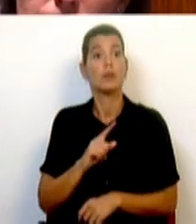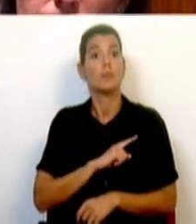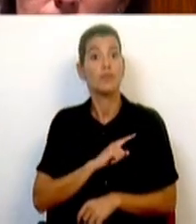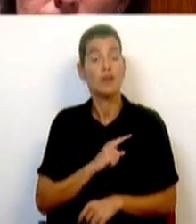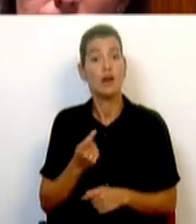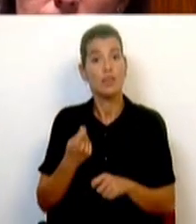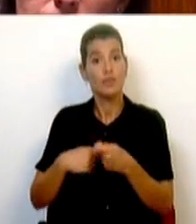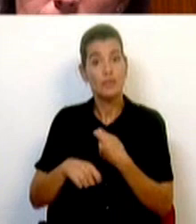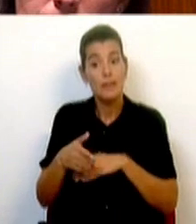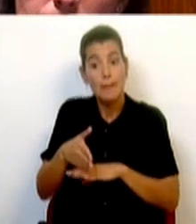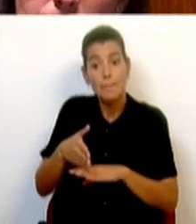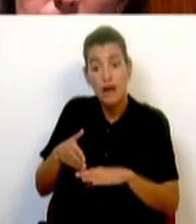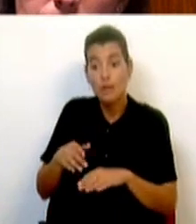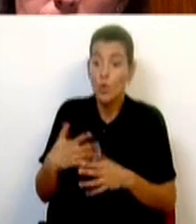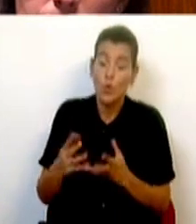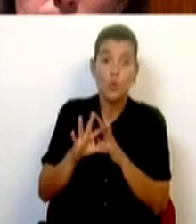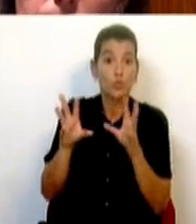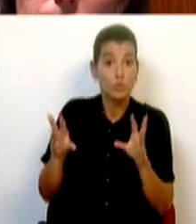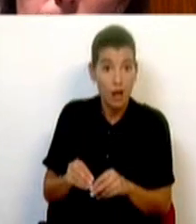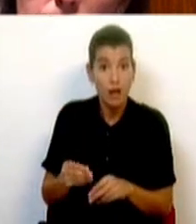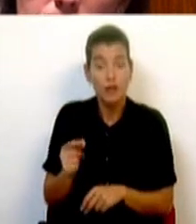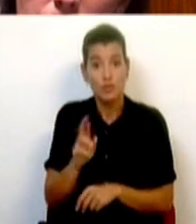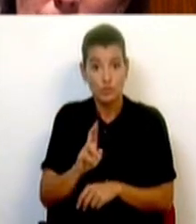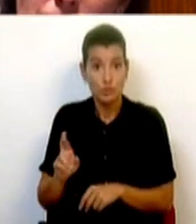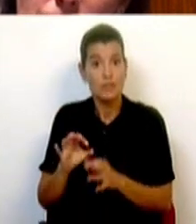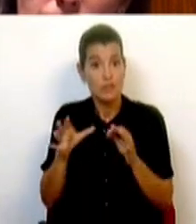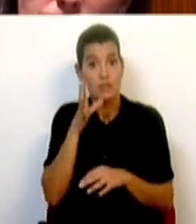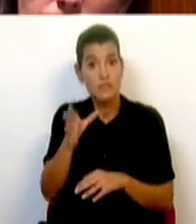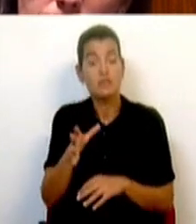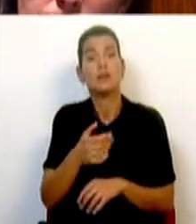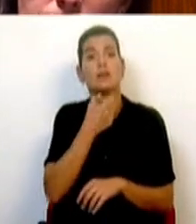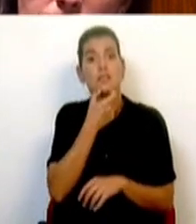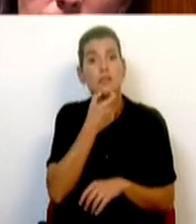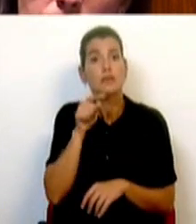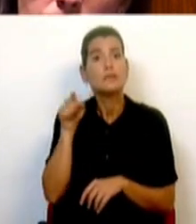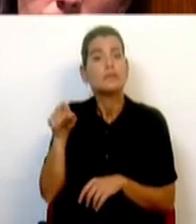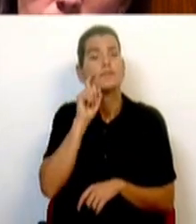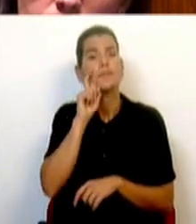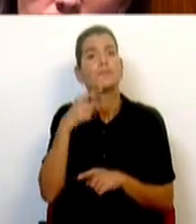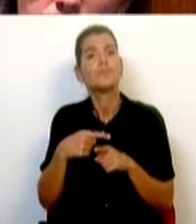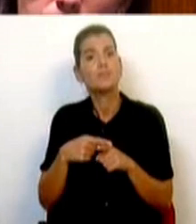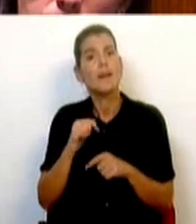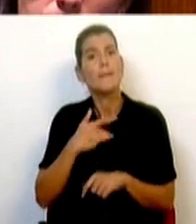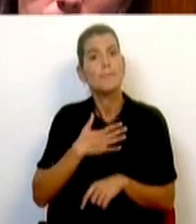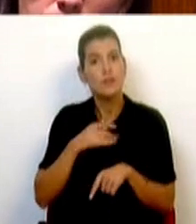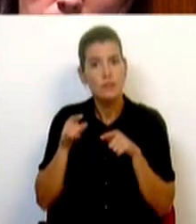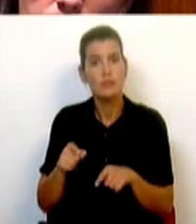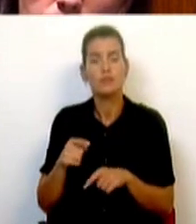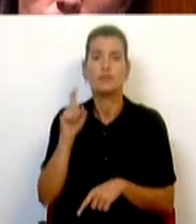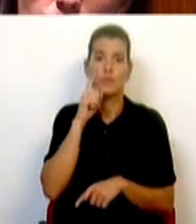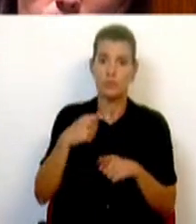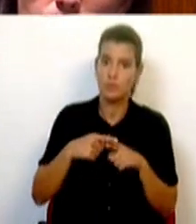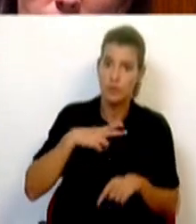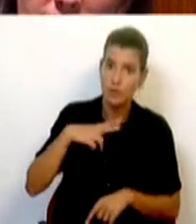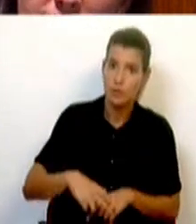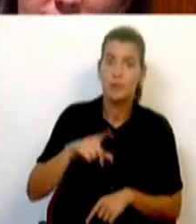e vender parte ou a totalidade do capital, como eu aqui disse, tendo em conta a defesa dos interesses da companhia, os interesses de